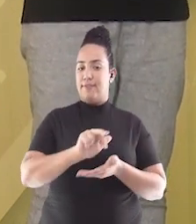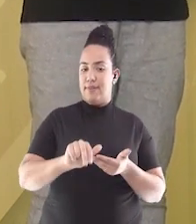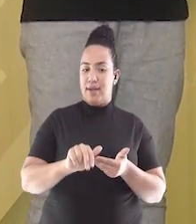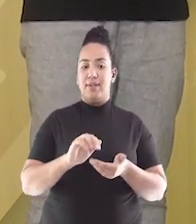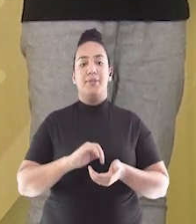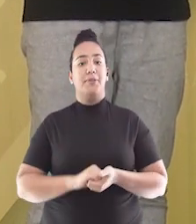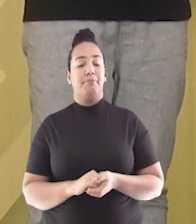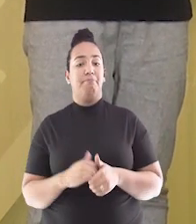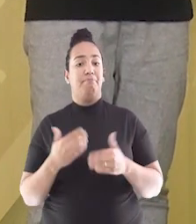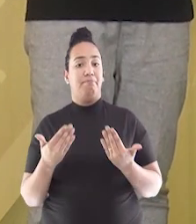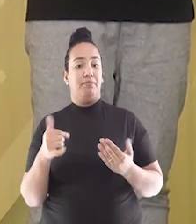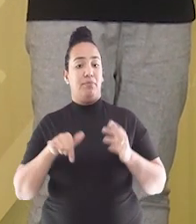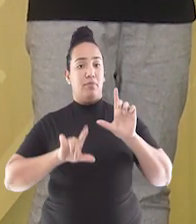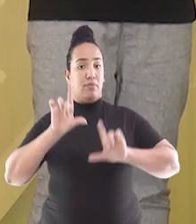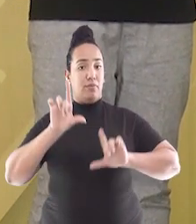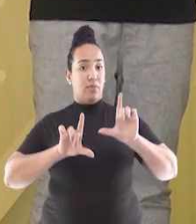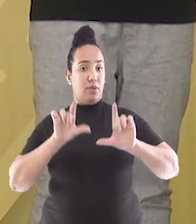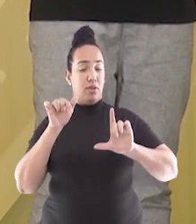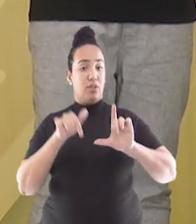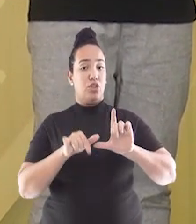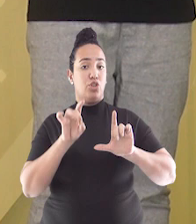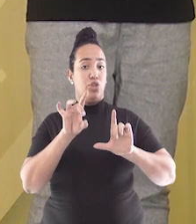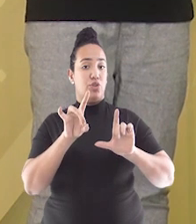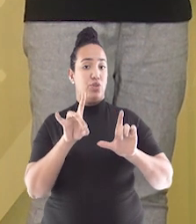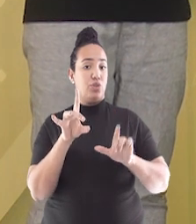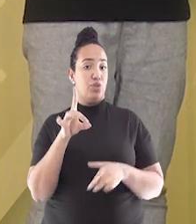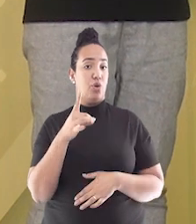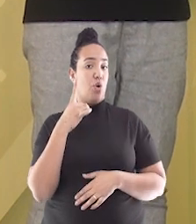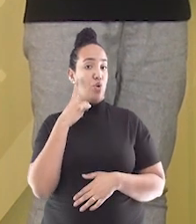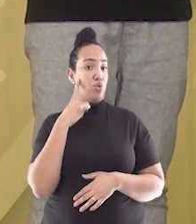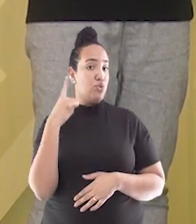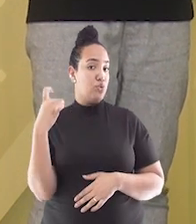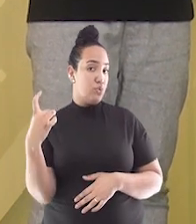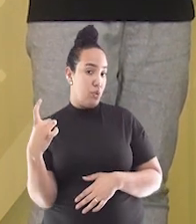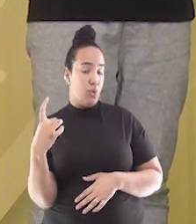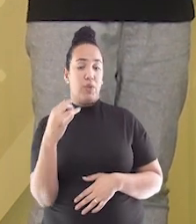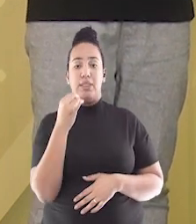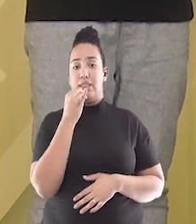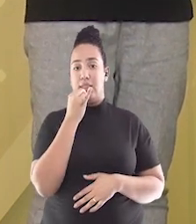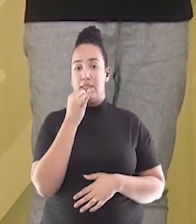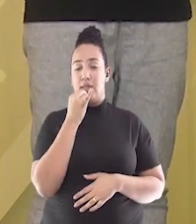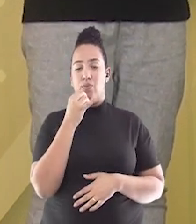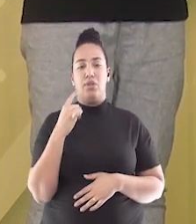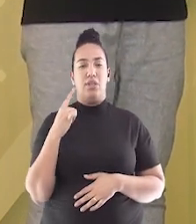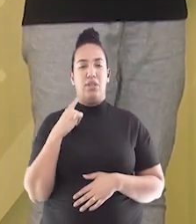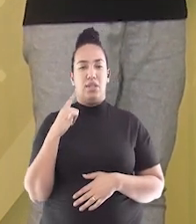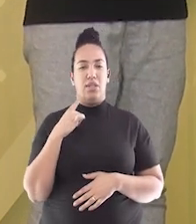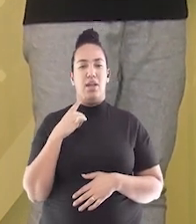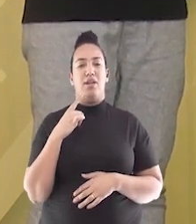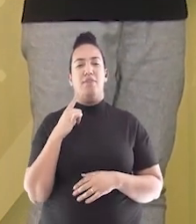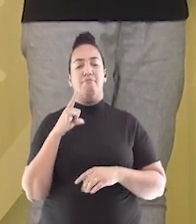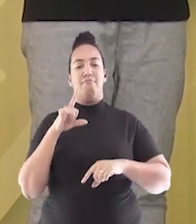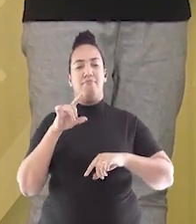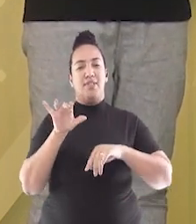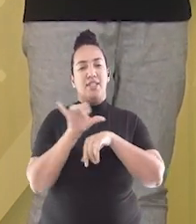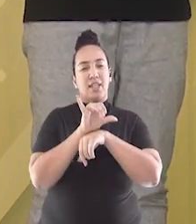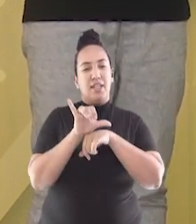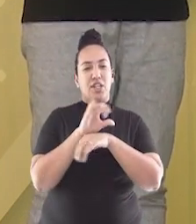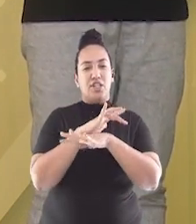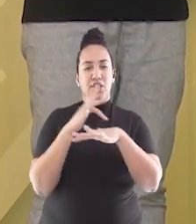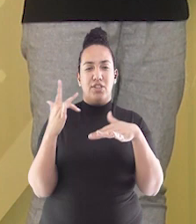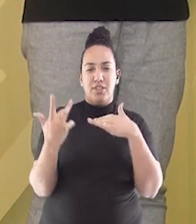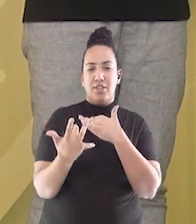assuntos. Ele é um programa em formato de áudio, que fica disponível na internet em plataformas como Spotify, Apple